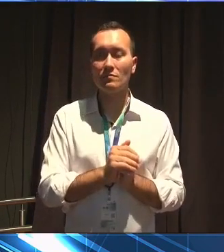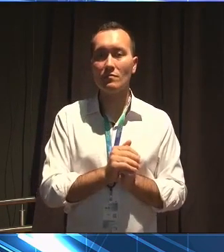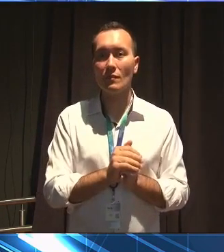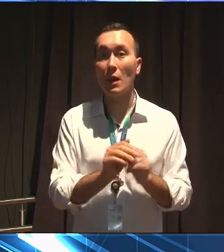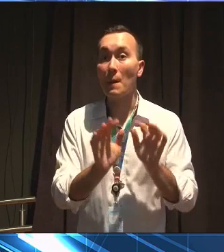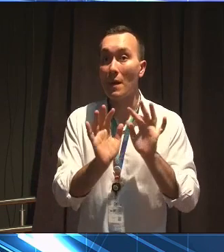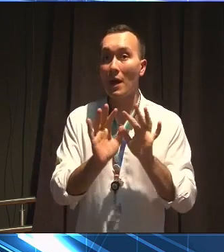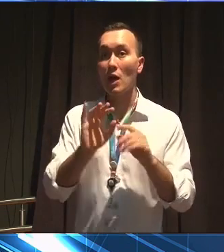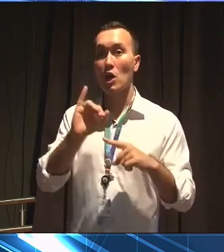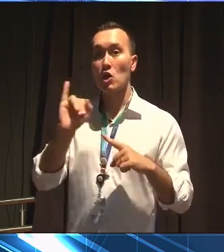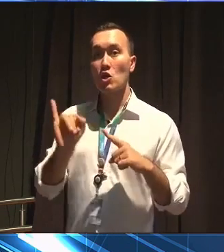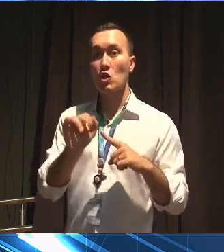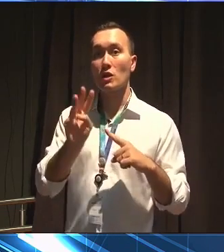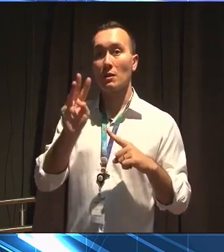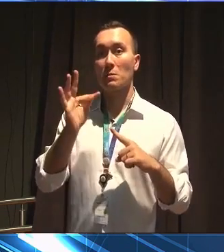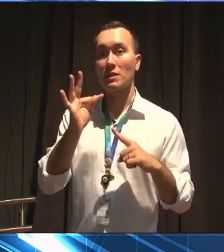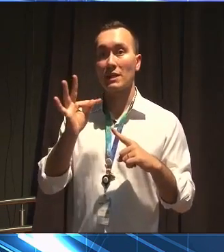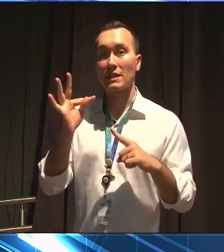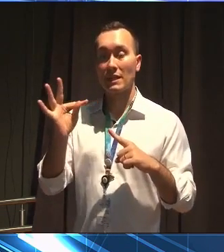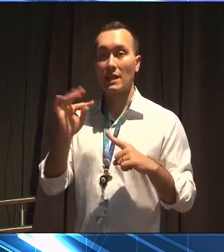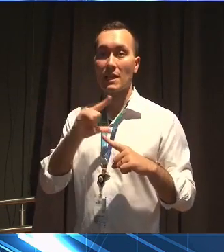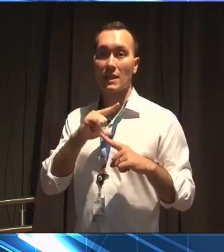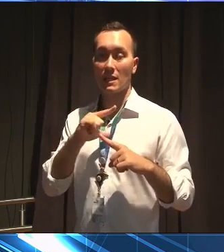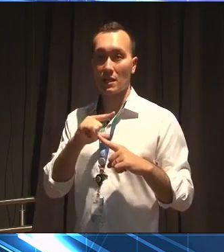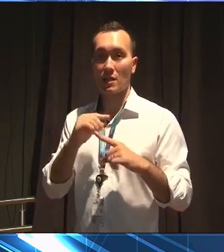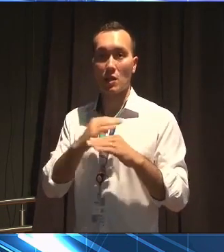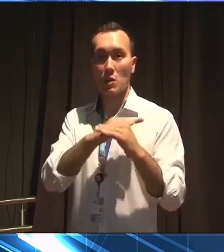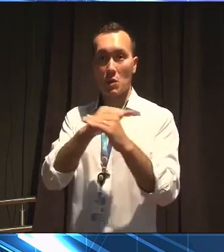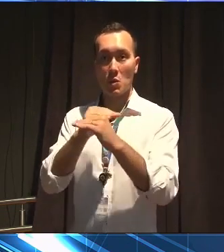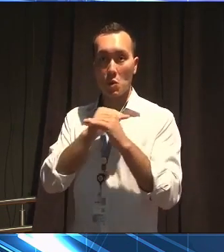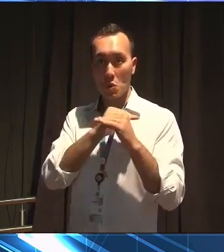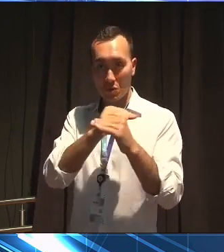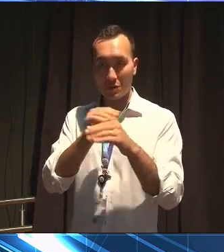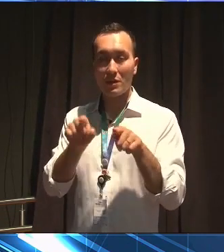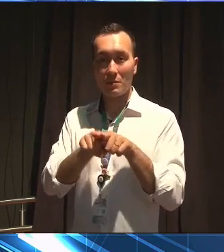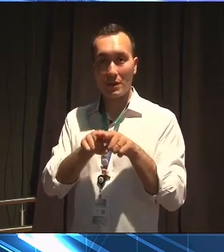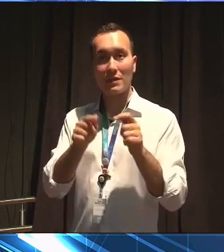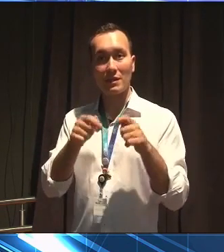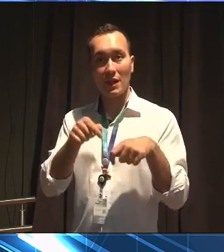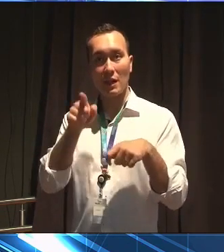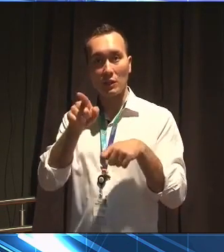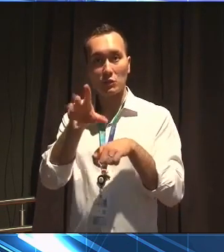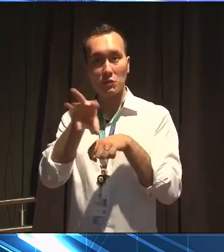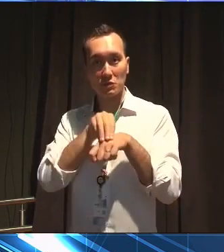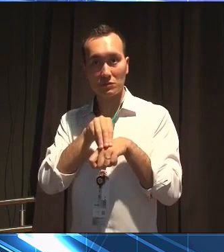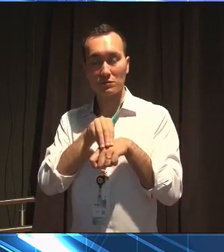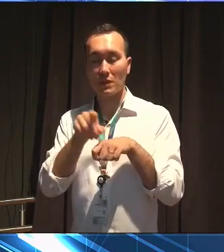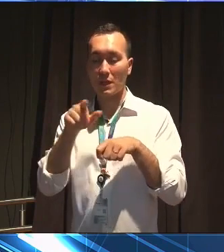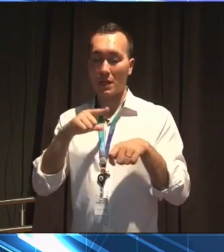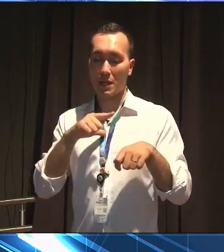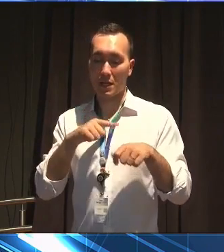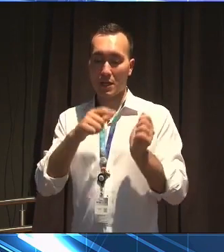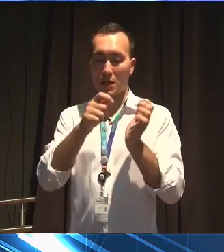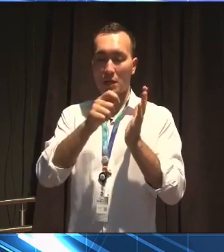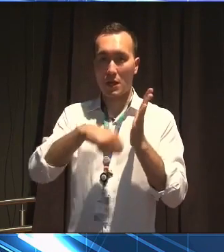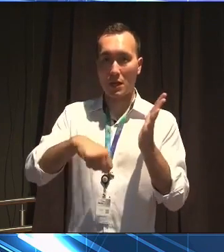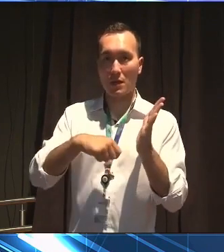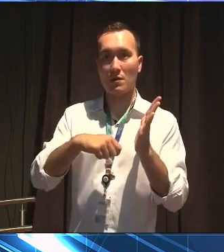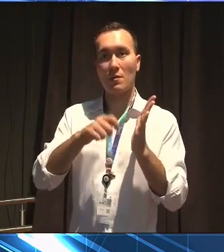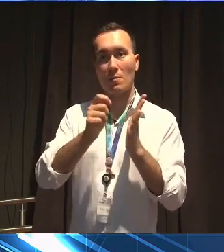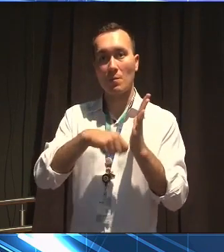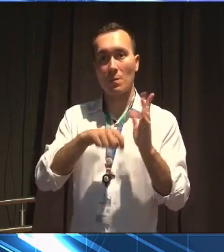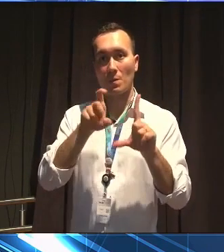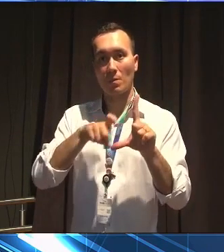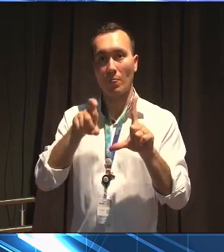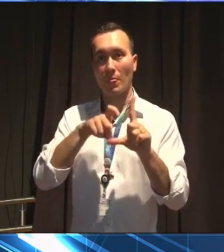um header, o JWT tem um corpo, a gente já vai ver mais informações dele. Ele tem uma assinatura. E se eu usar